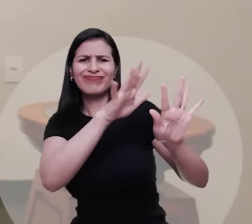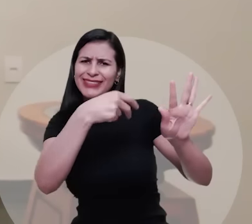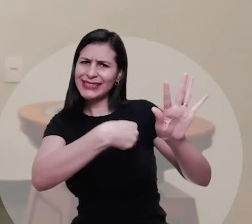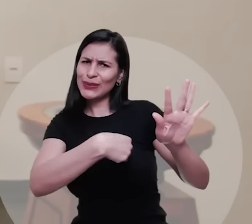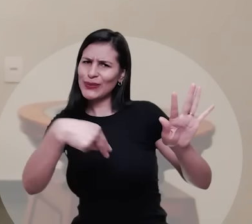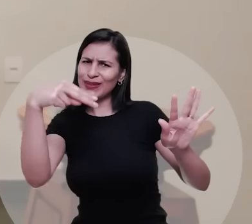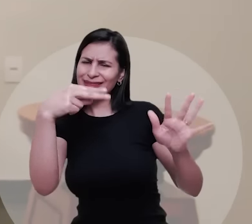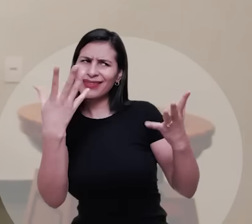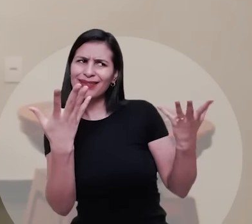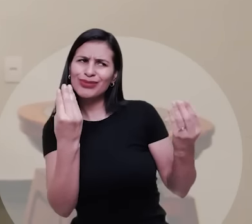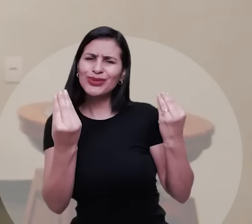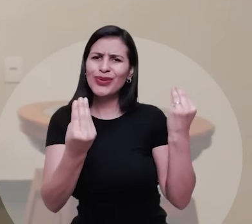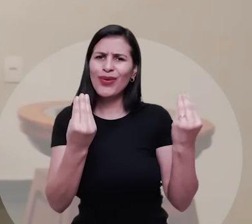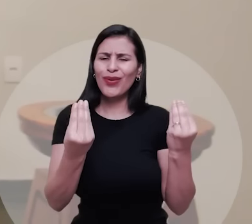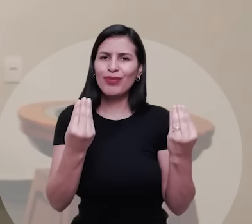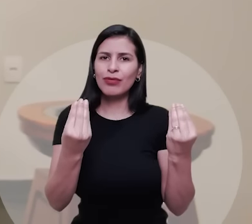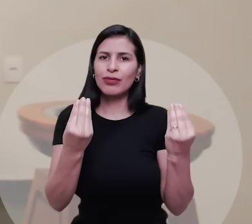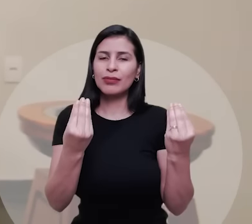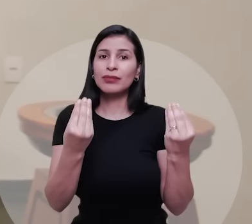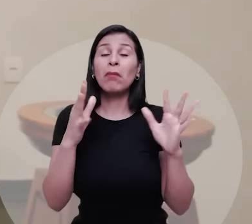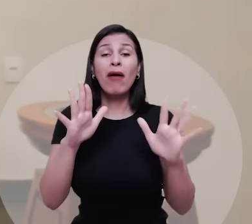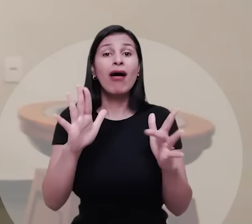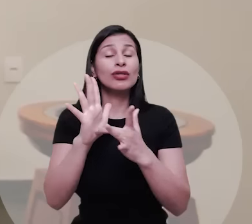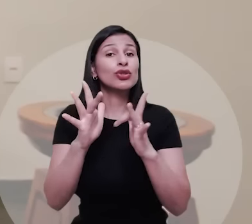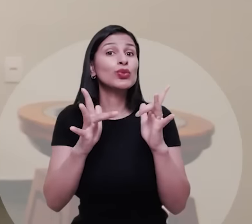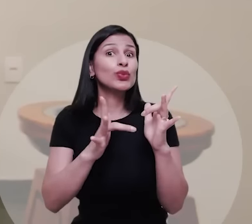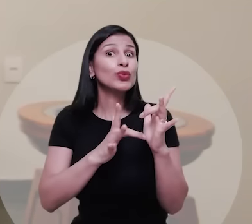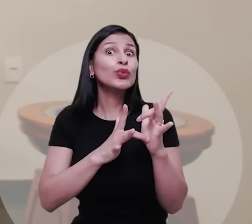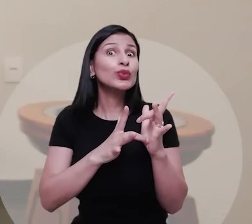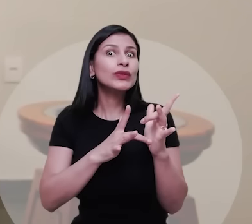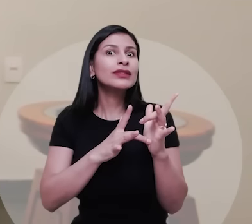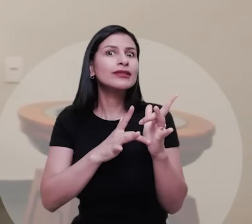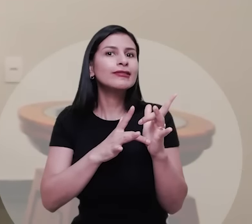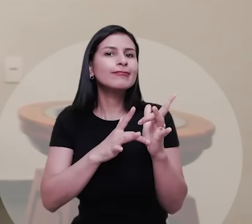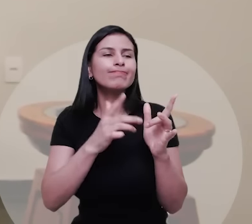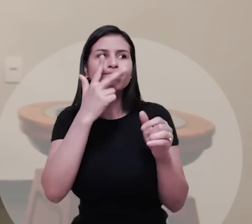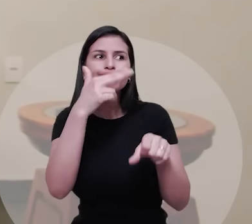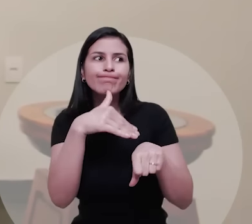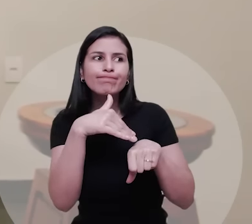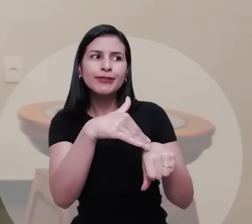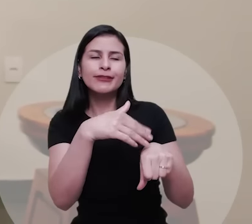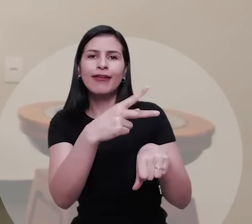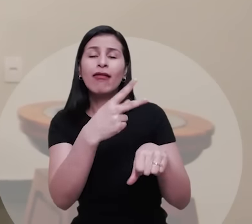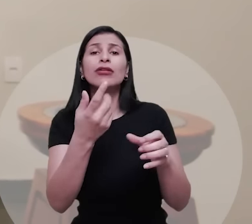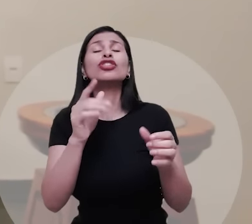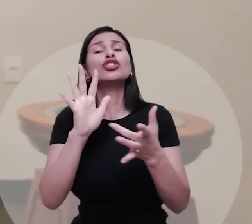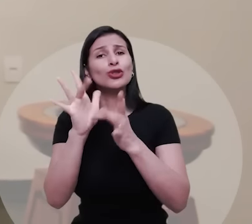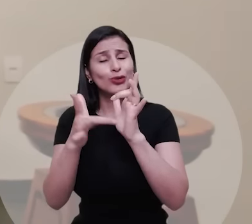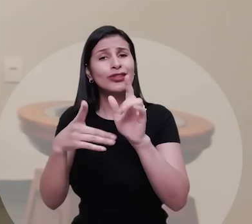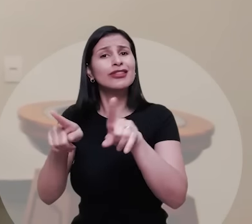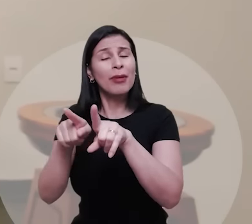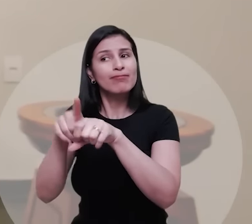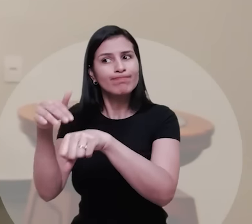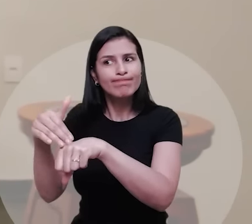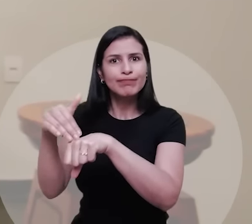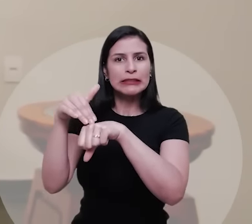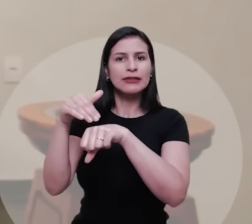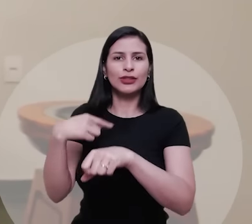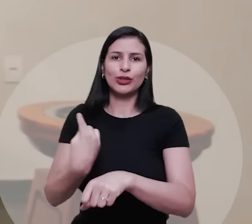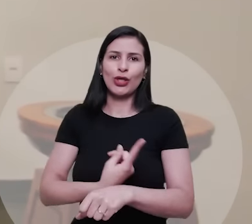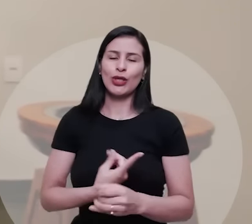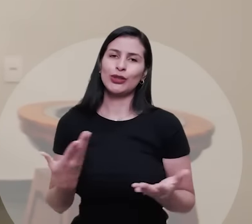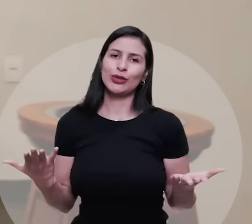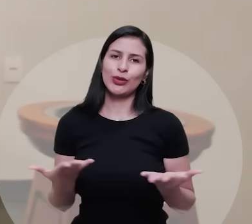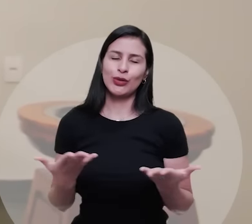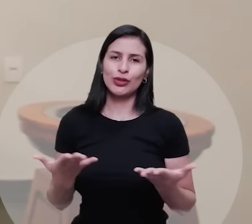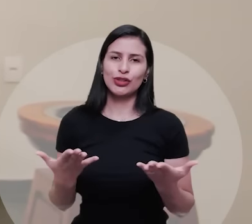a nós hoje. Jesus está fazendo com que ele olhe a sua situação de vida por